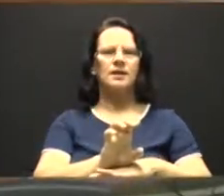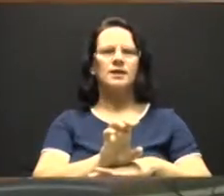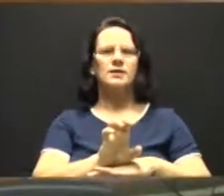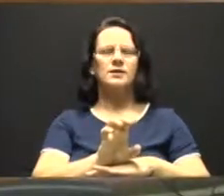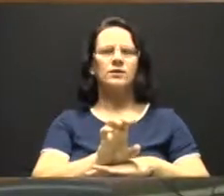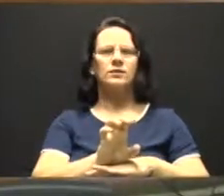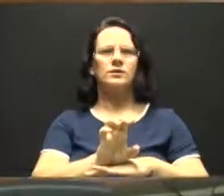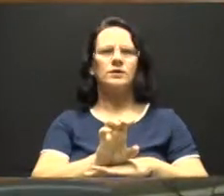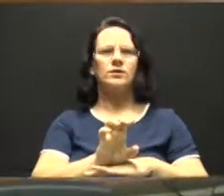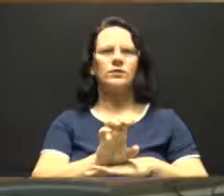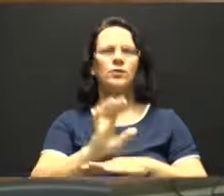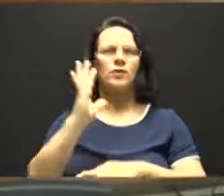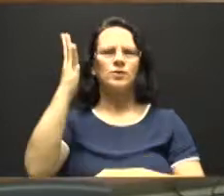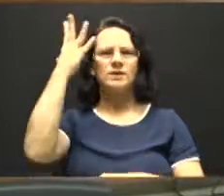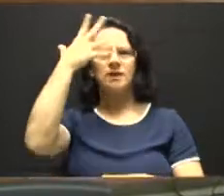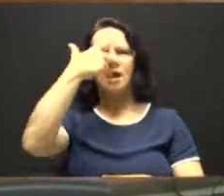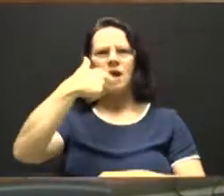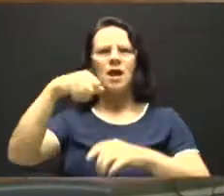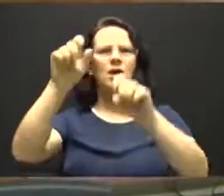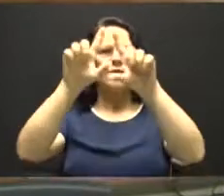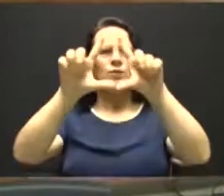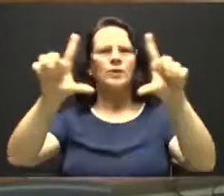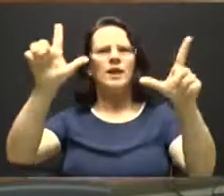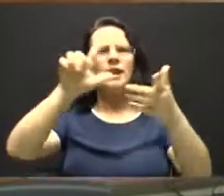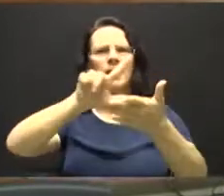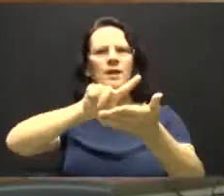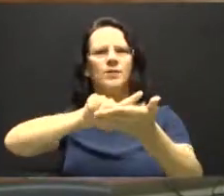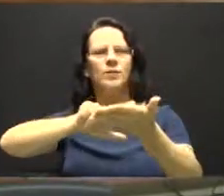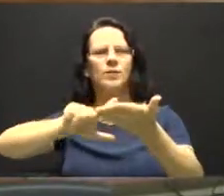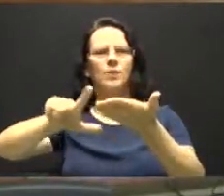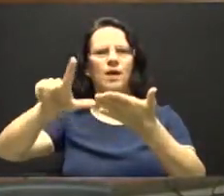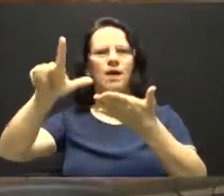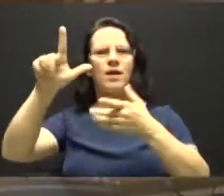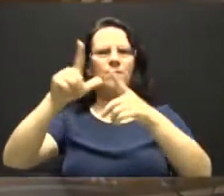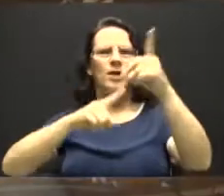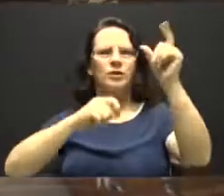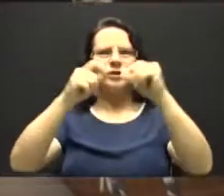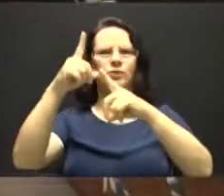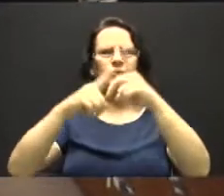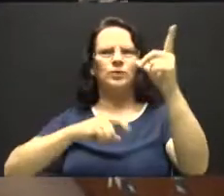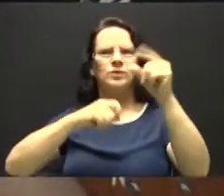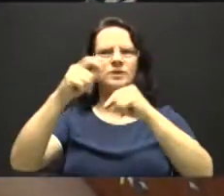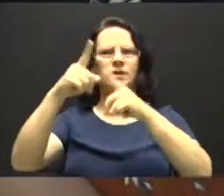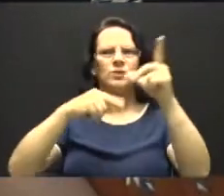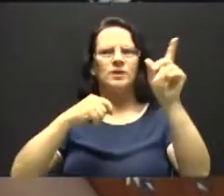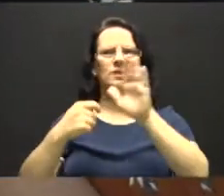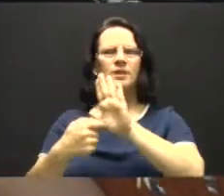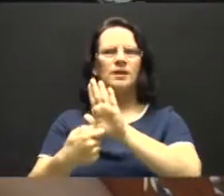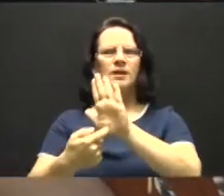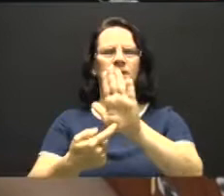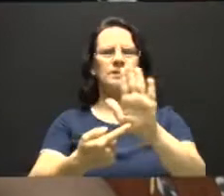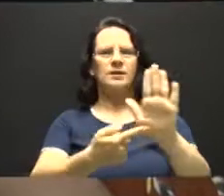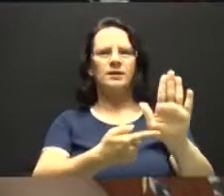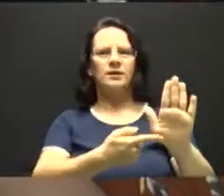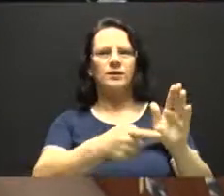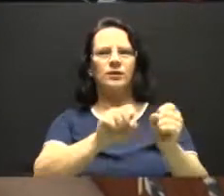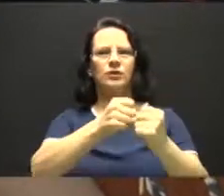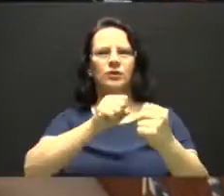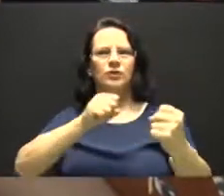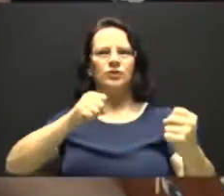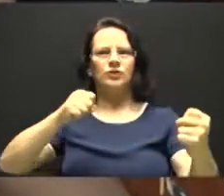ser teu rosto do céu fez o que ele imaginou que pudesse